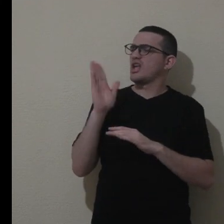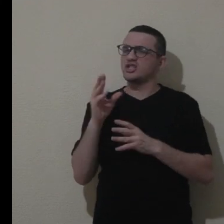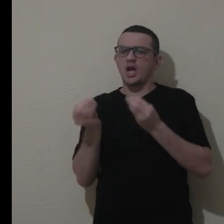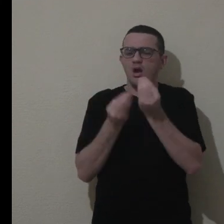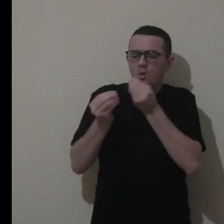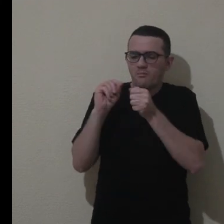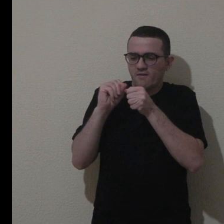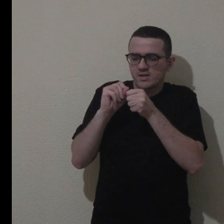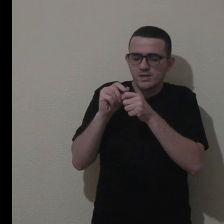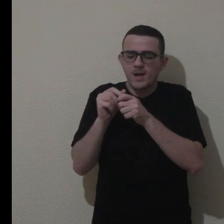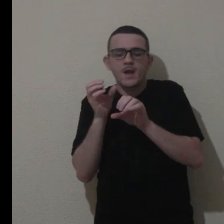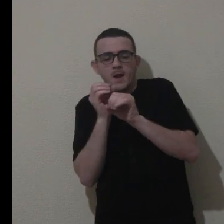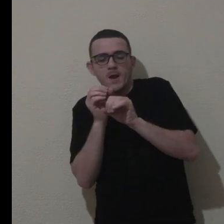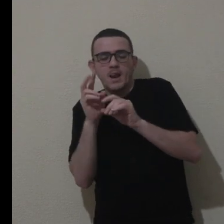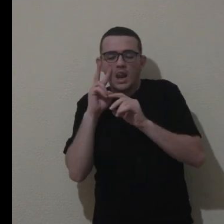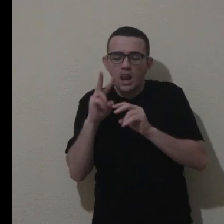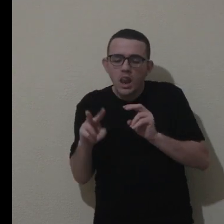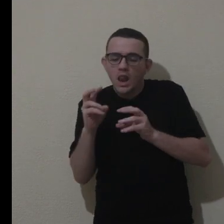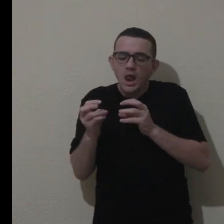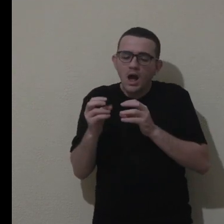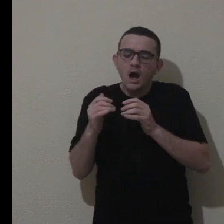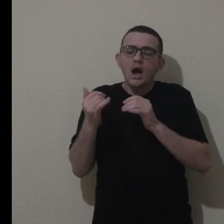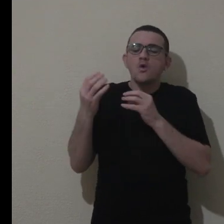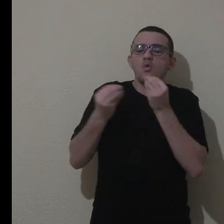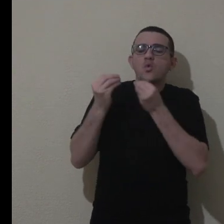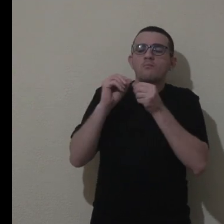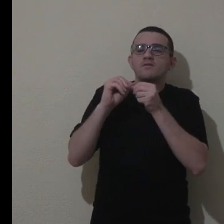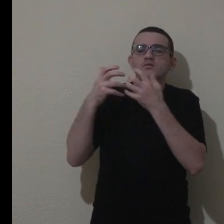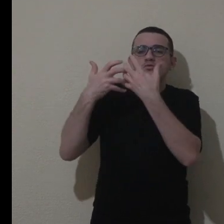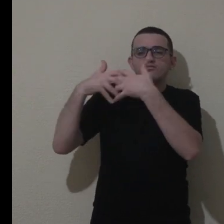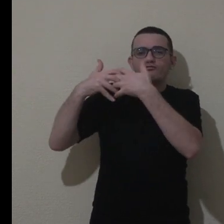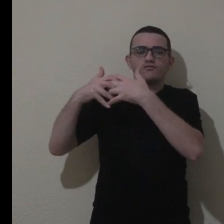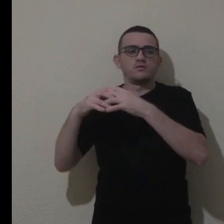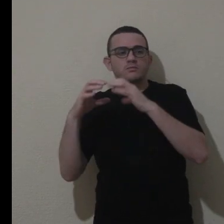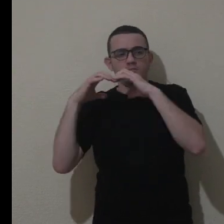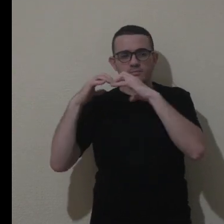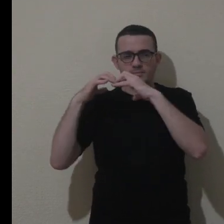técnicas mais acuradas, né, de ver as funções cerebrais que eu vou estar mostrando.